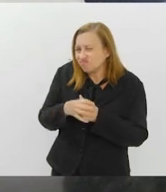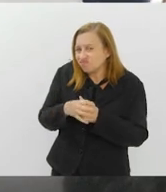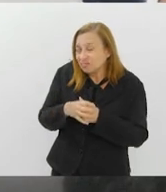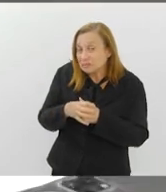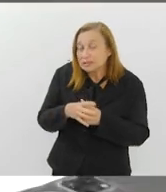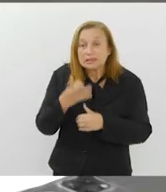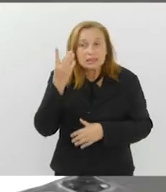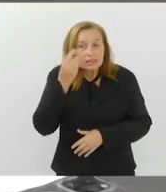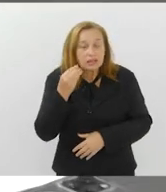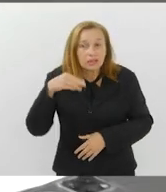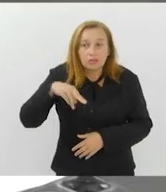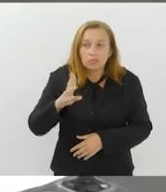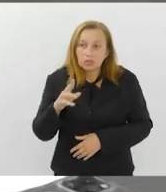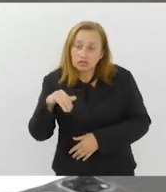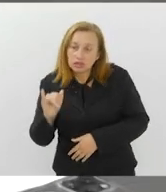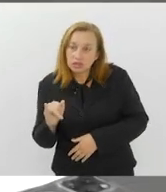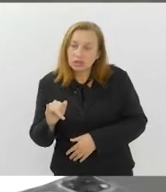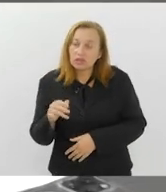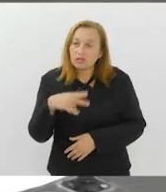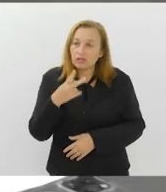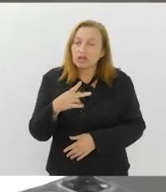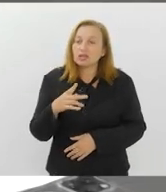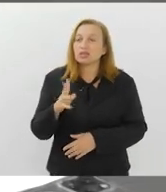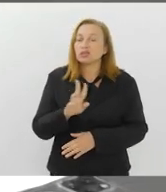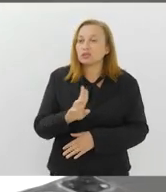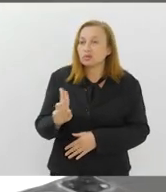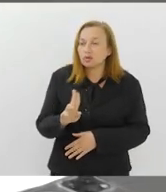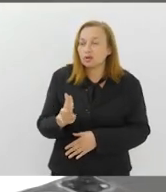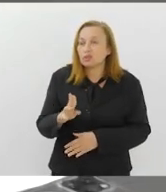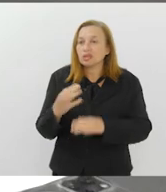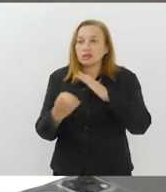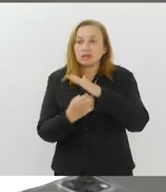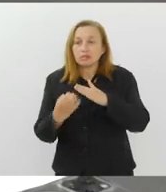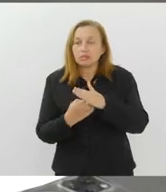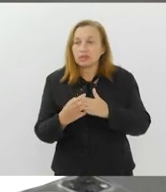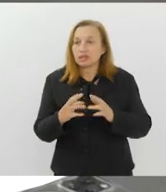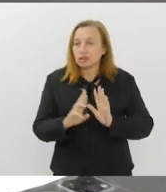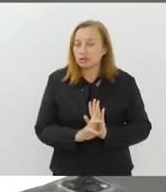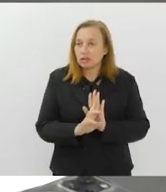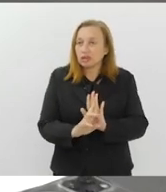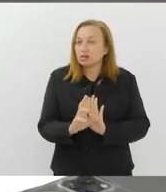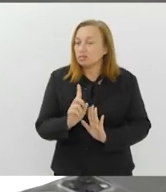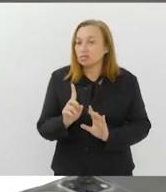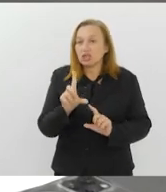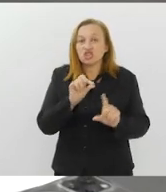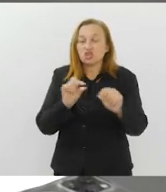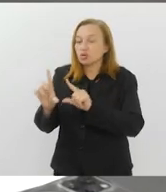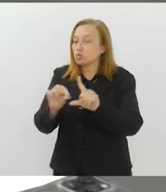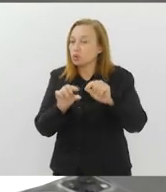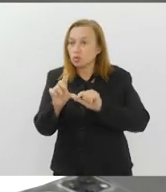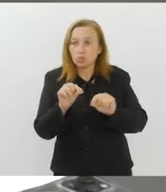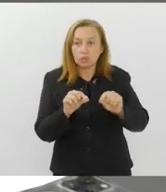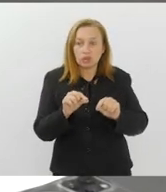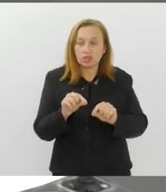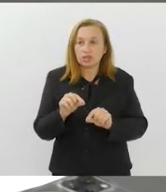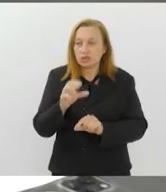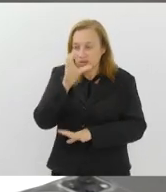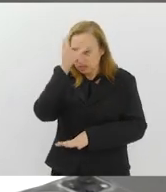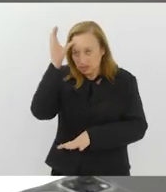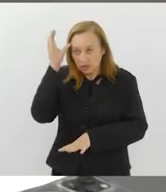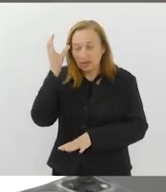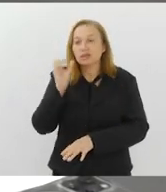Deputado Munir, eu falando em nome das operadoras que eu represento, não existe seleção de clientes, não existe seleção de